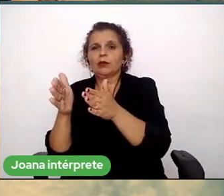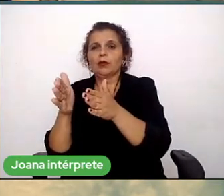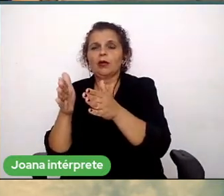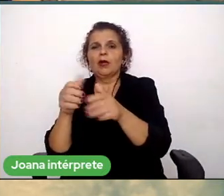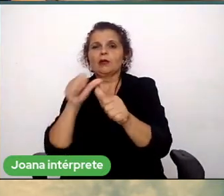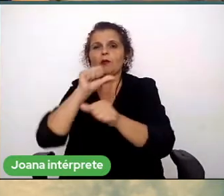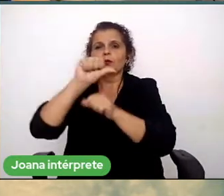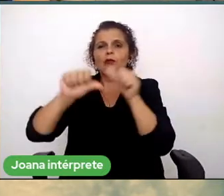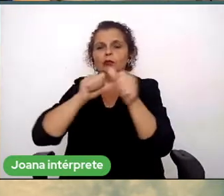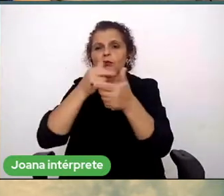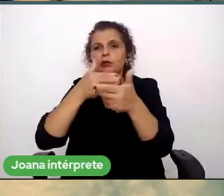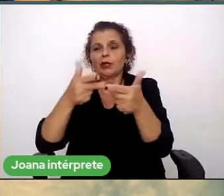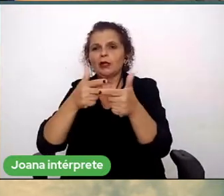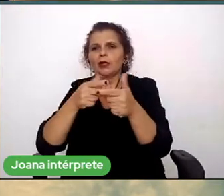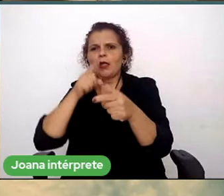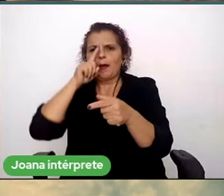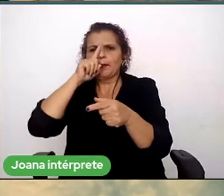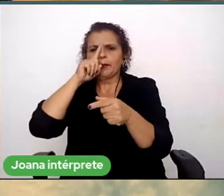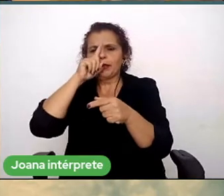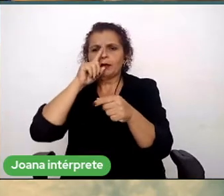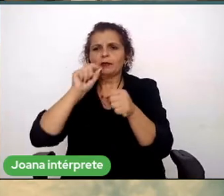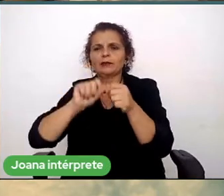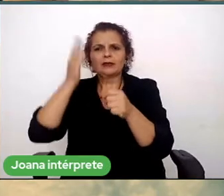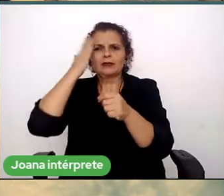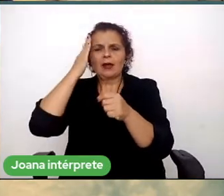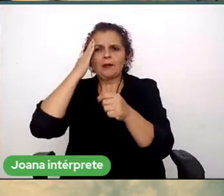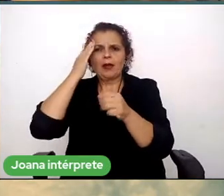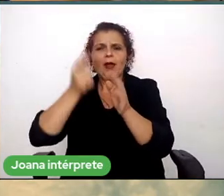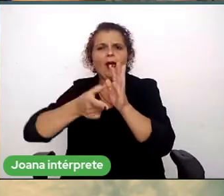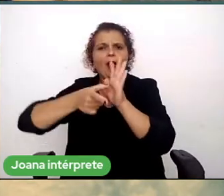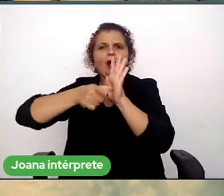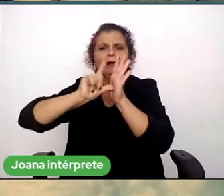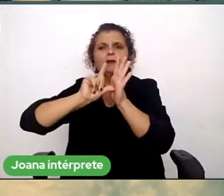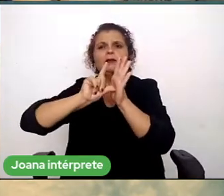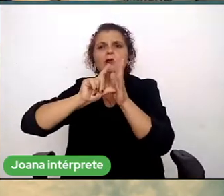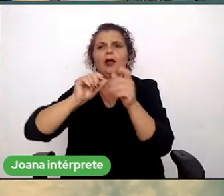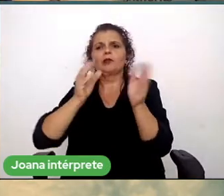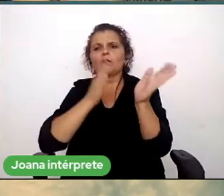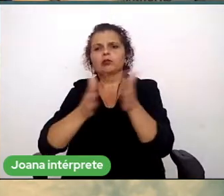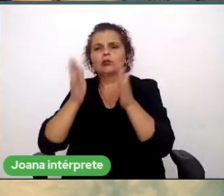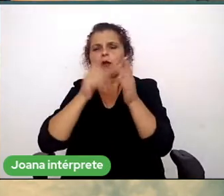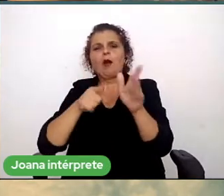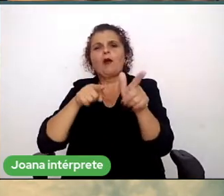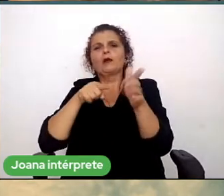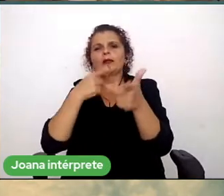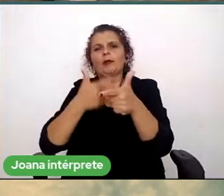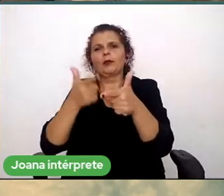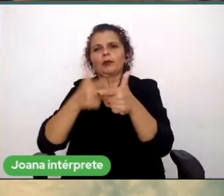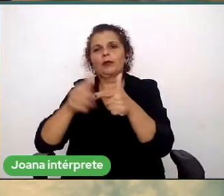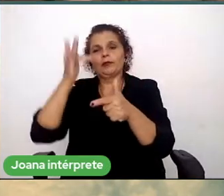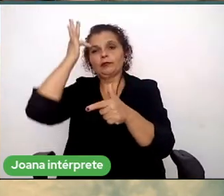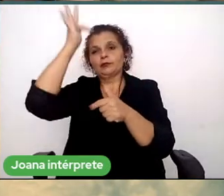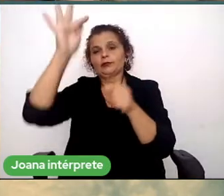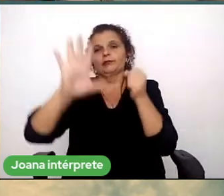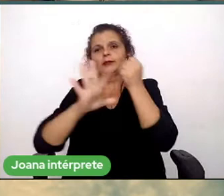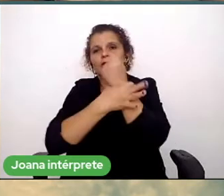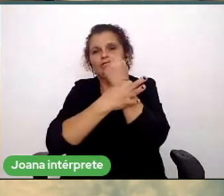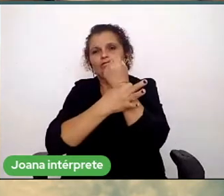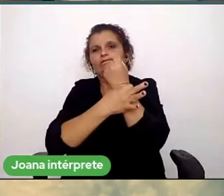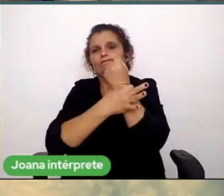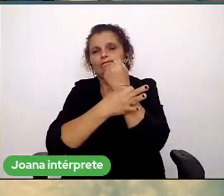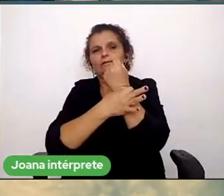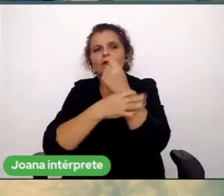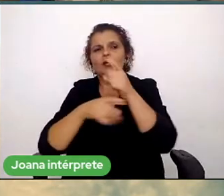modelagem de ameaça então eu consigo saber desde cedo trabalhar desde cedo potenciais problemas de segurança e como eu falei